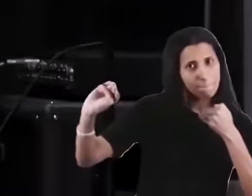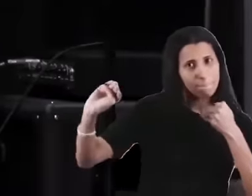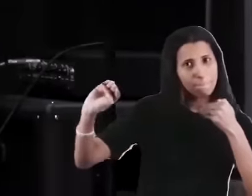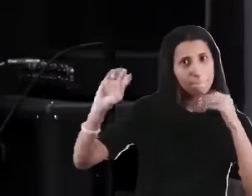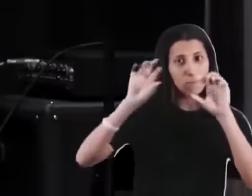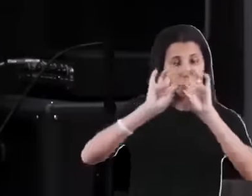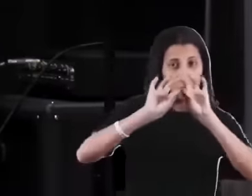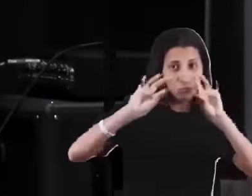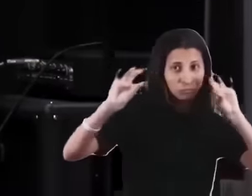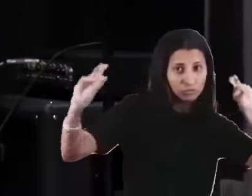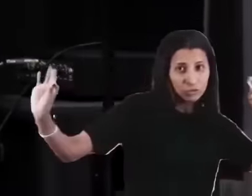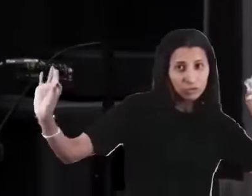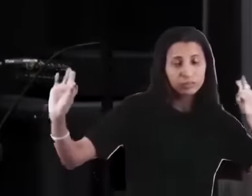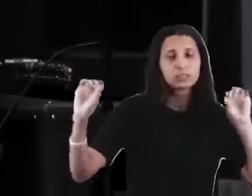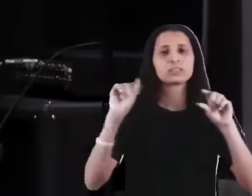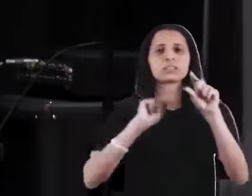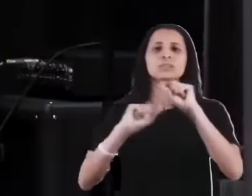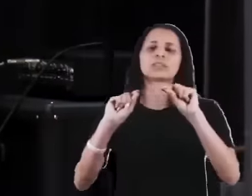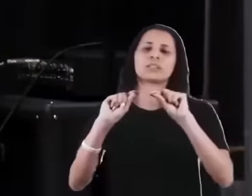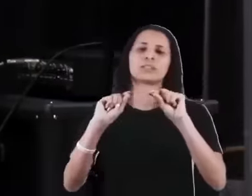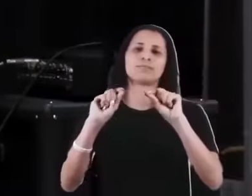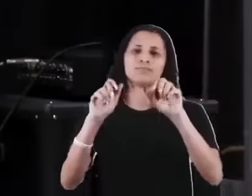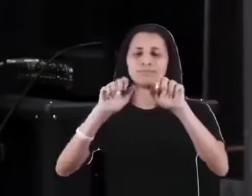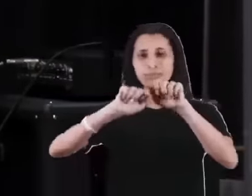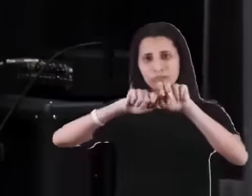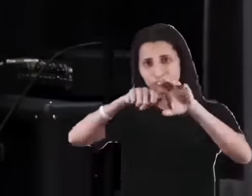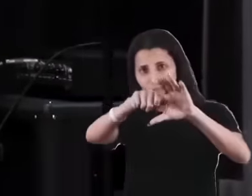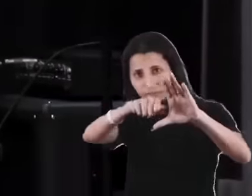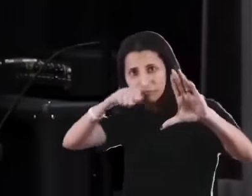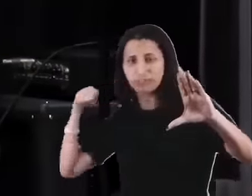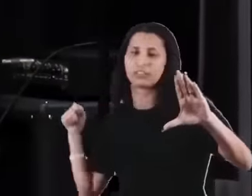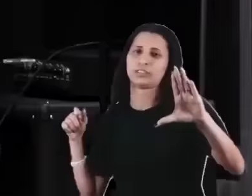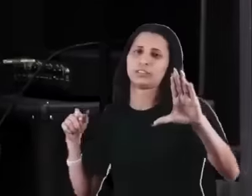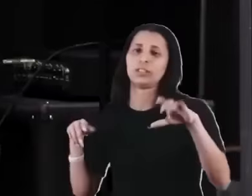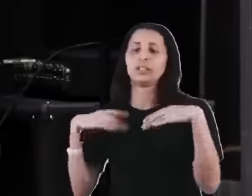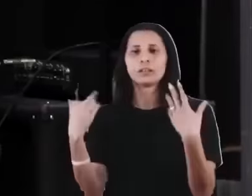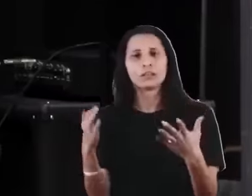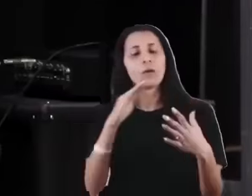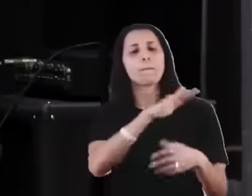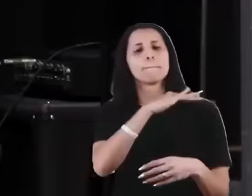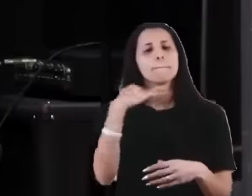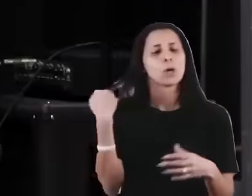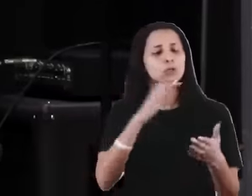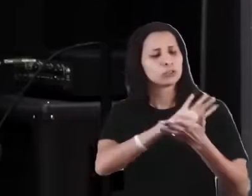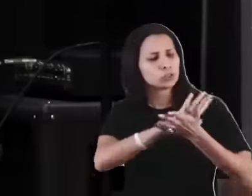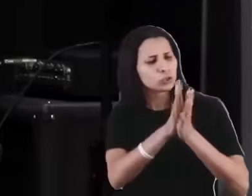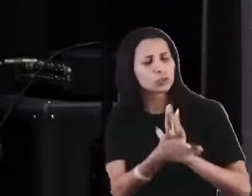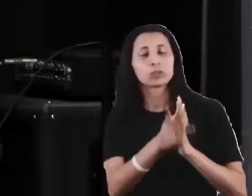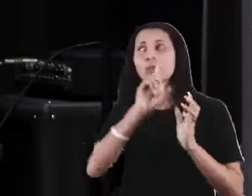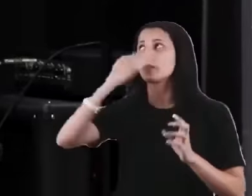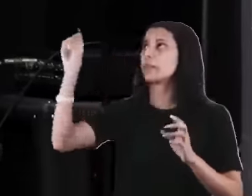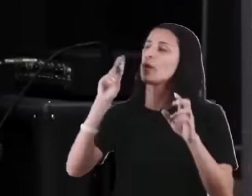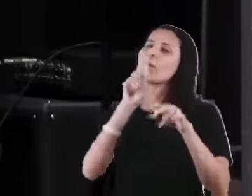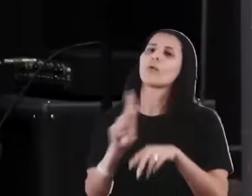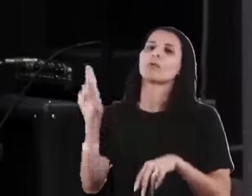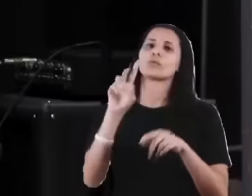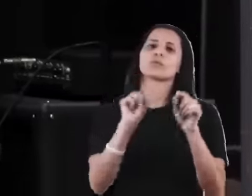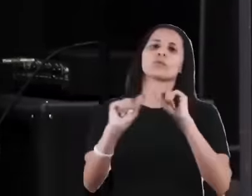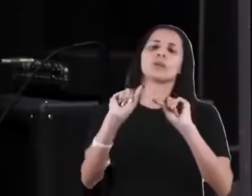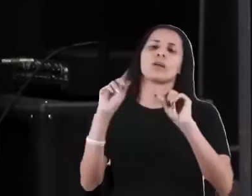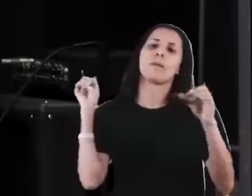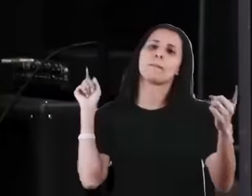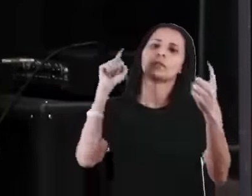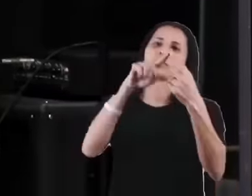é e o que era para morte para destruição Deus usa para um propósito na nossa vida